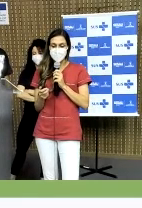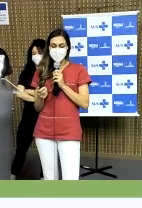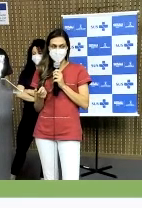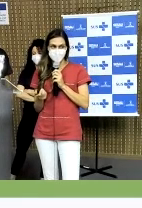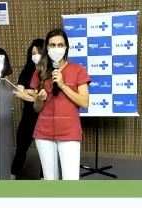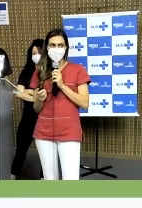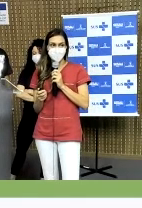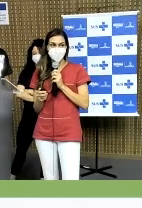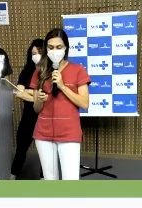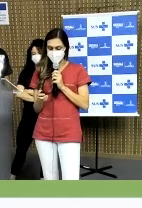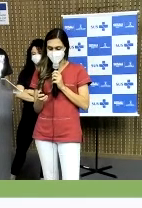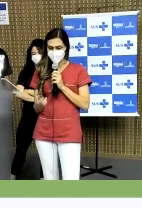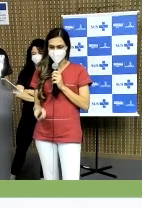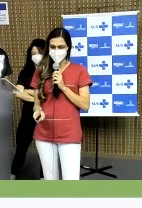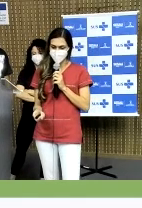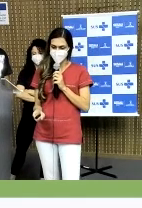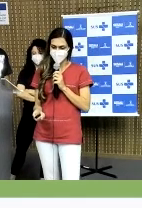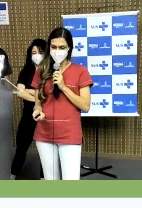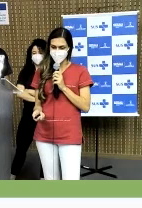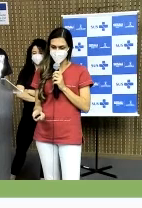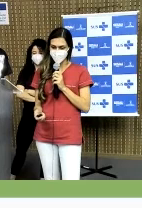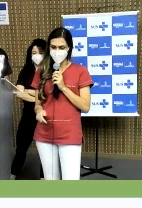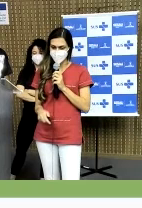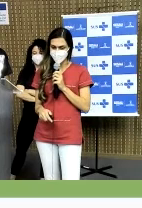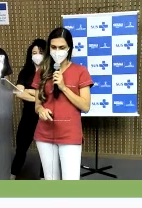sobre a amputação nós tivemos 2 casos.